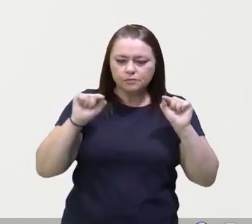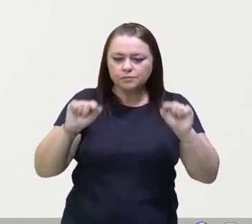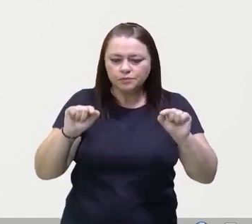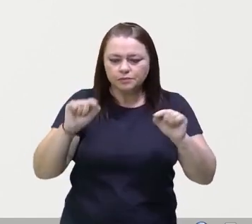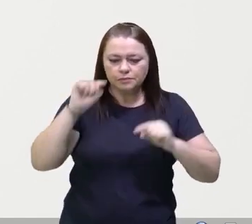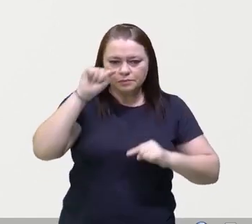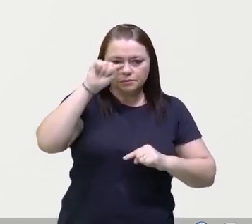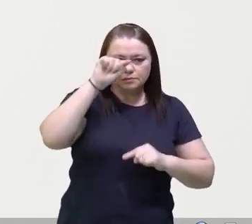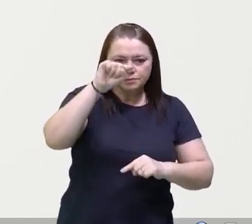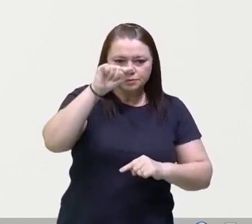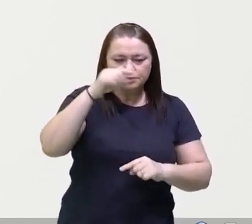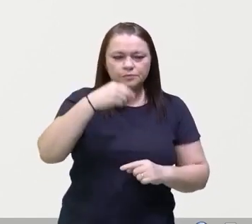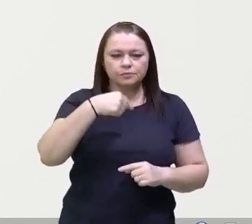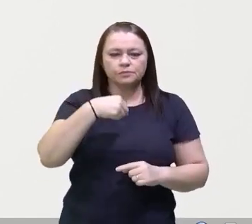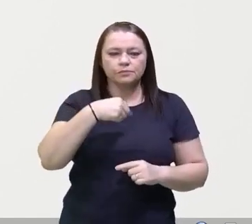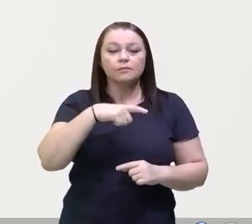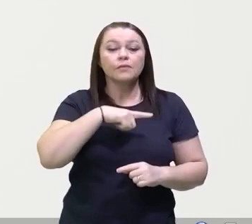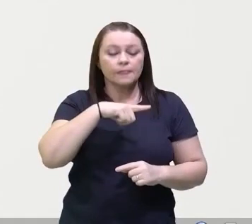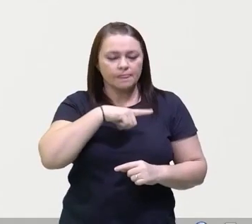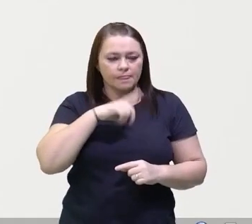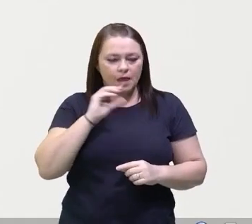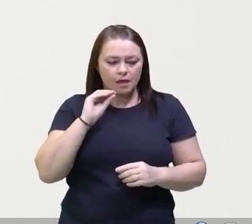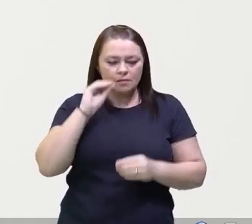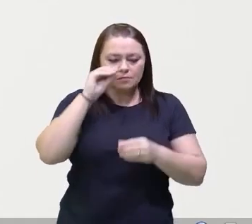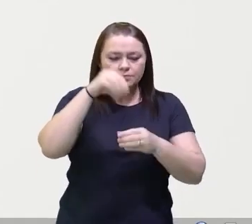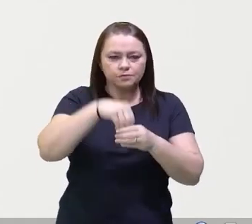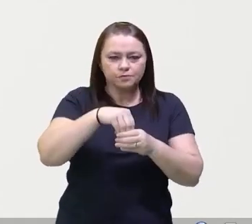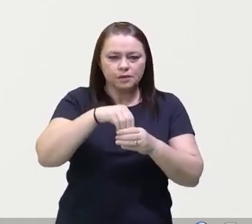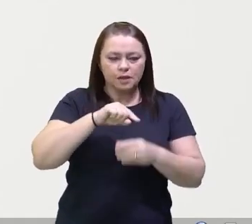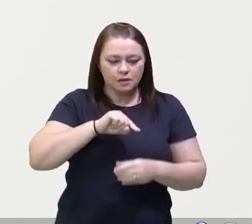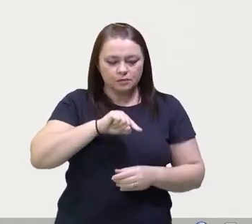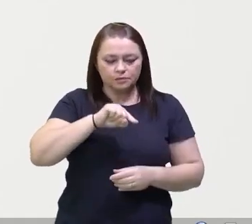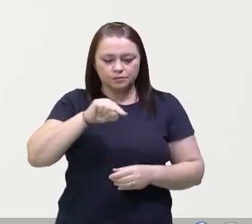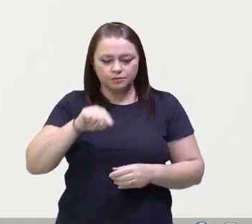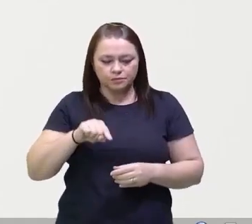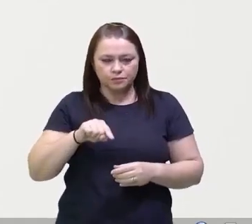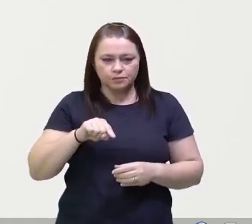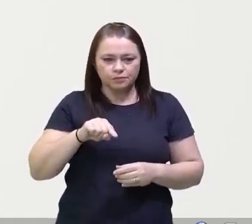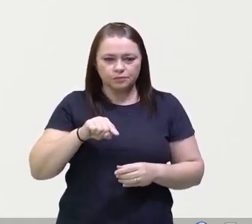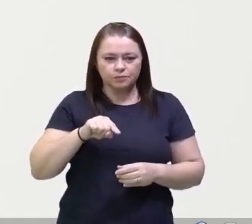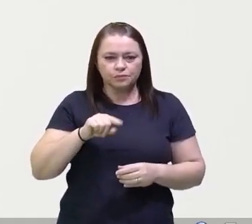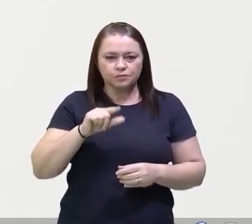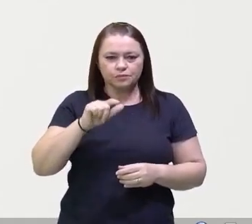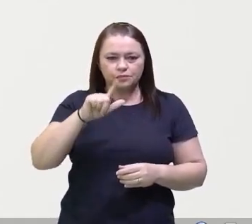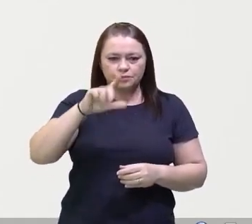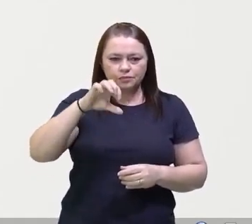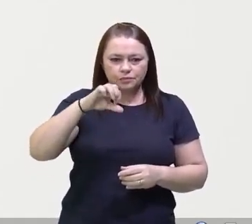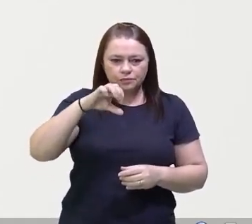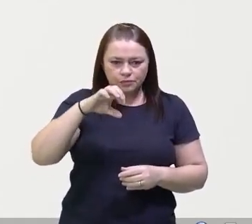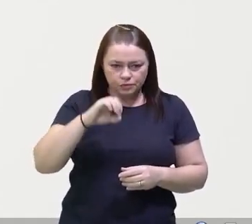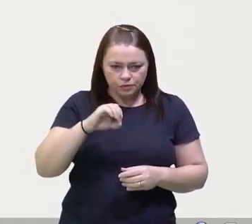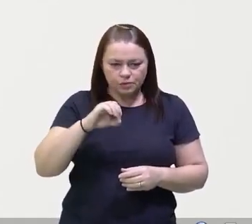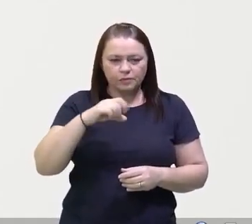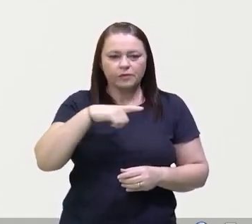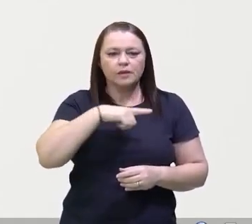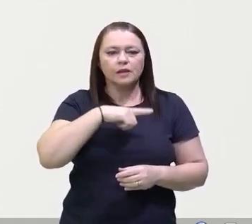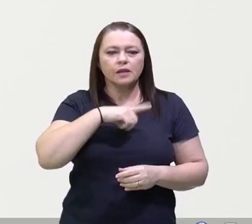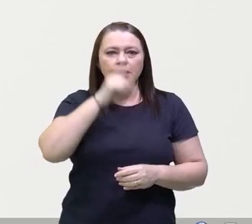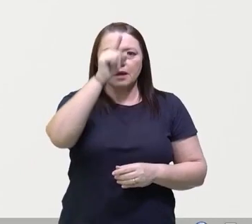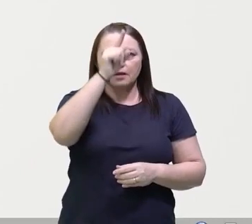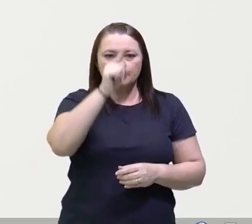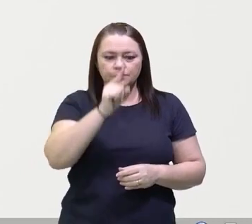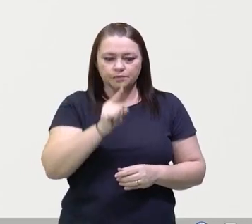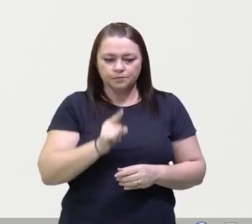ângulos internos, ó, mostrei aqui um ângulo interno, tá certo? E essas duas retas maiores aqui dentro dele, ó,